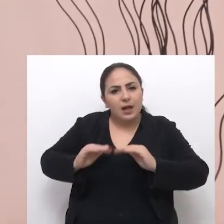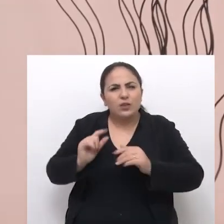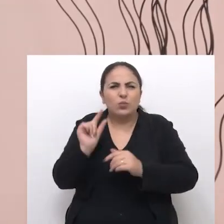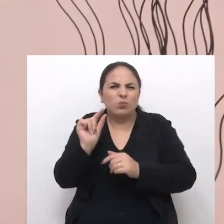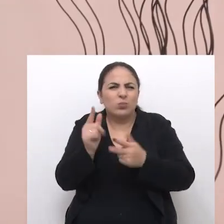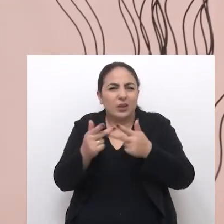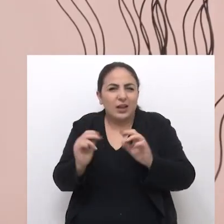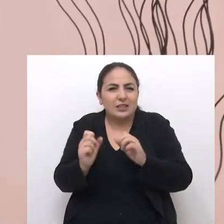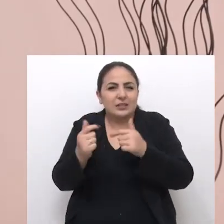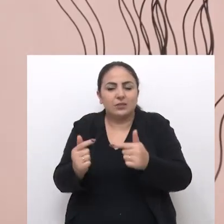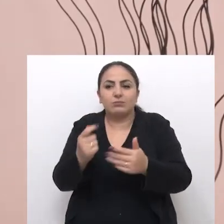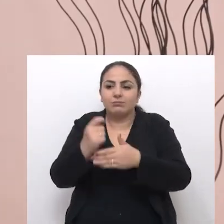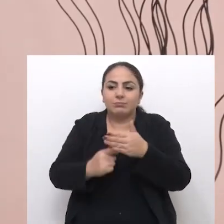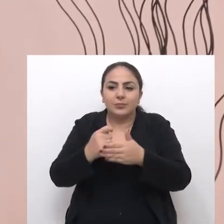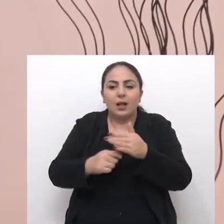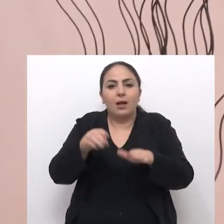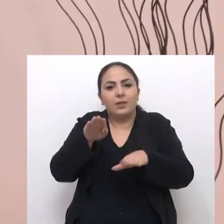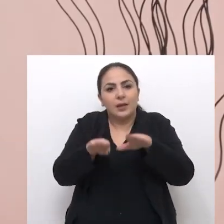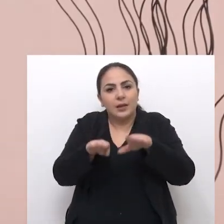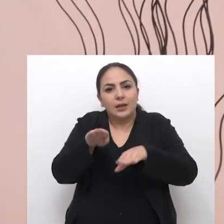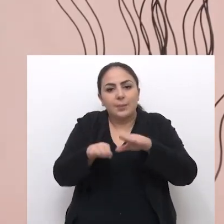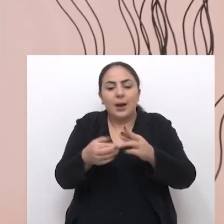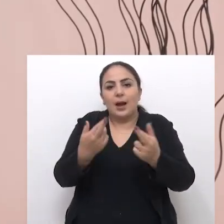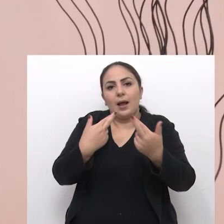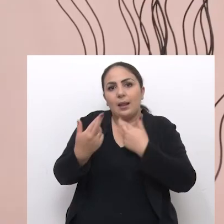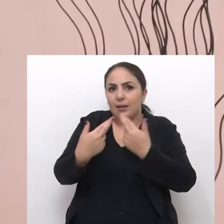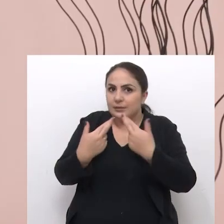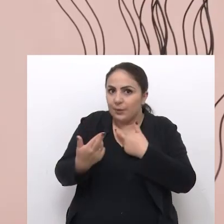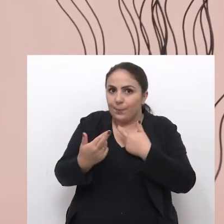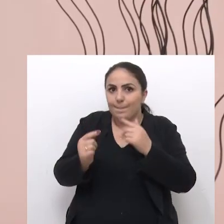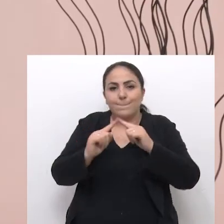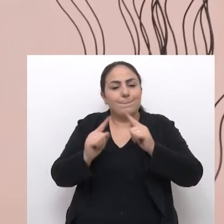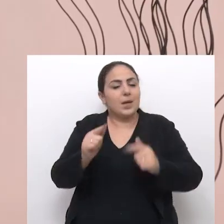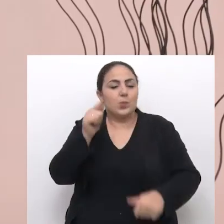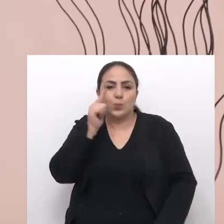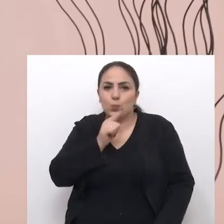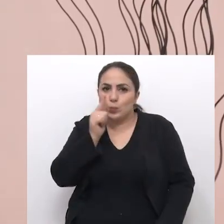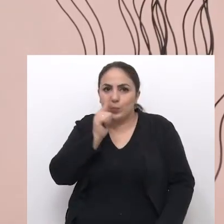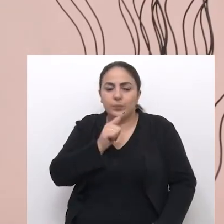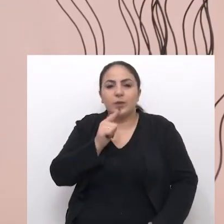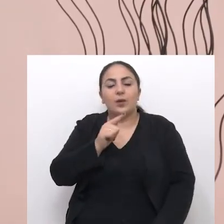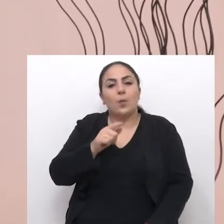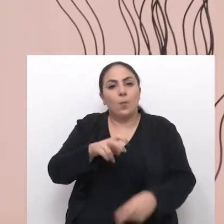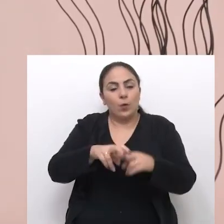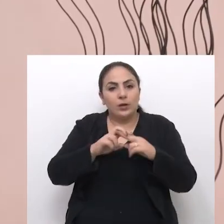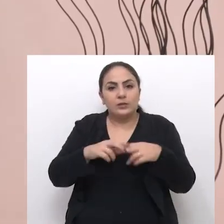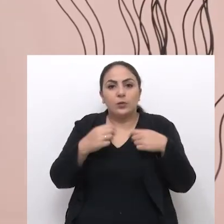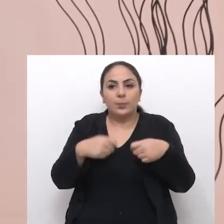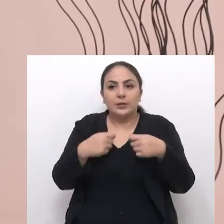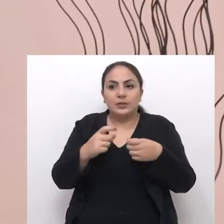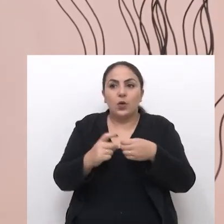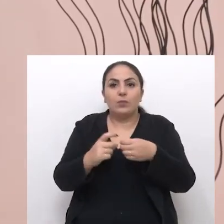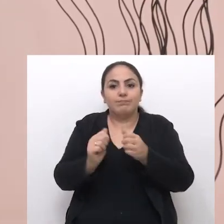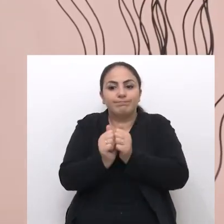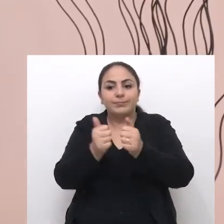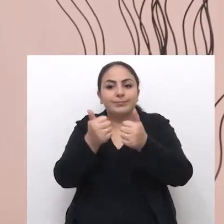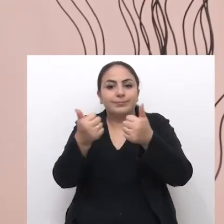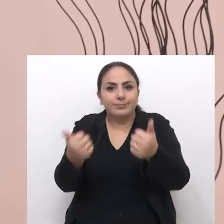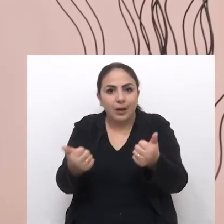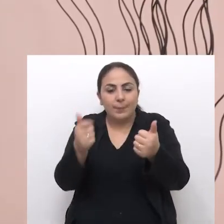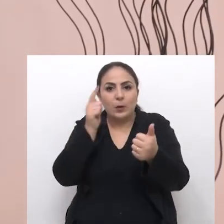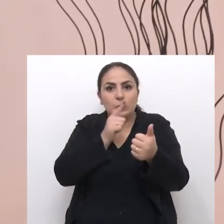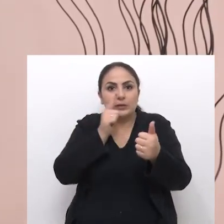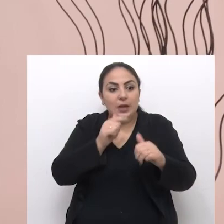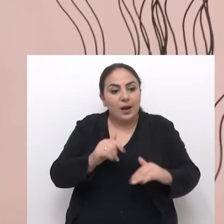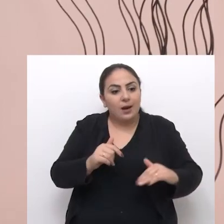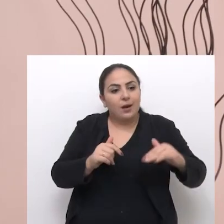pequenas coisas para ele, ela tentava equilibrar essa relação, mas ela não conseguiu e precisou sair dessa